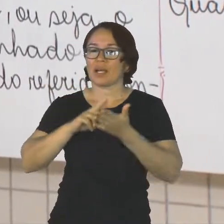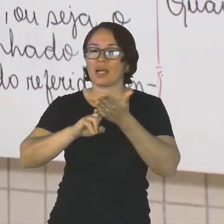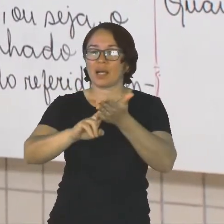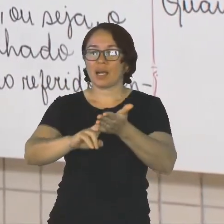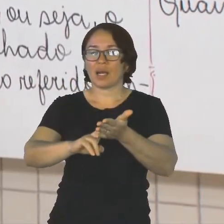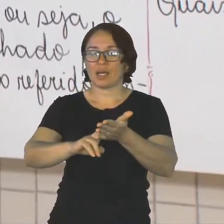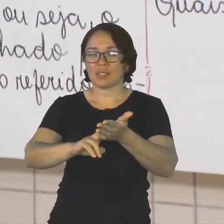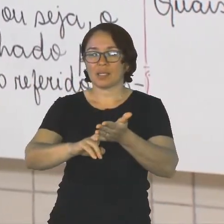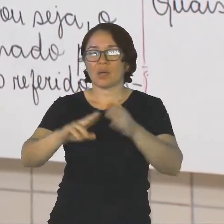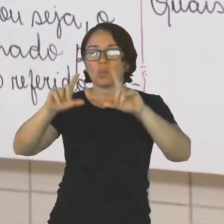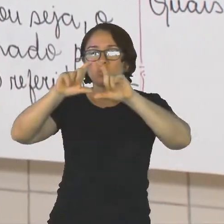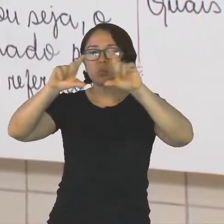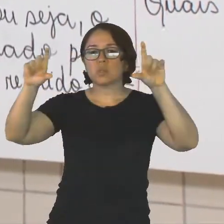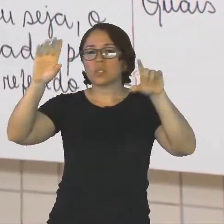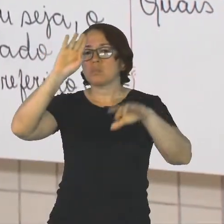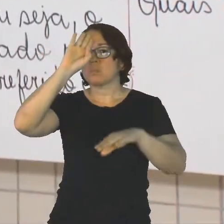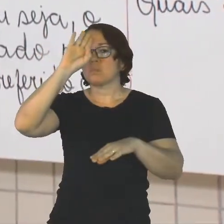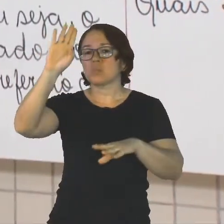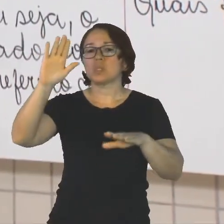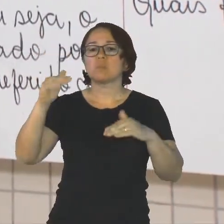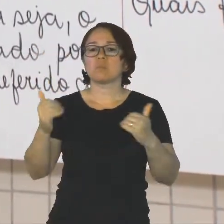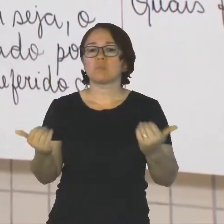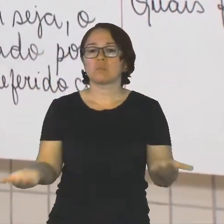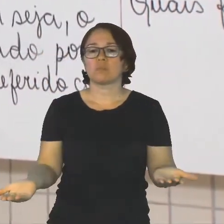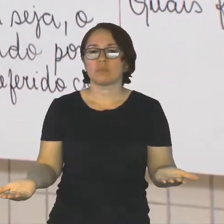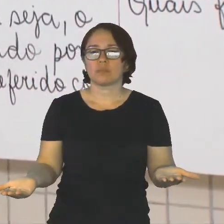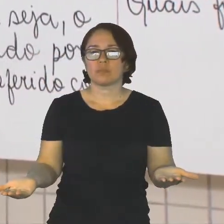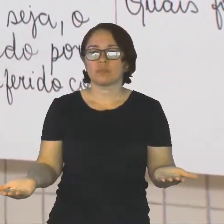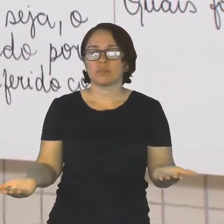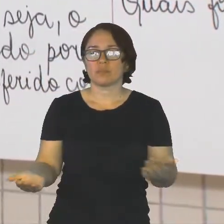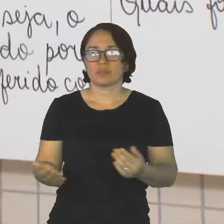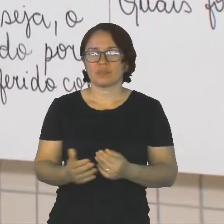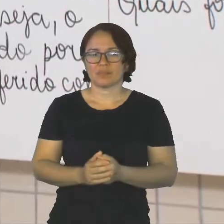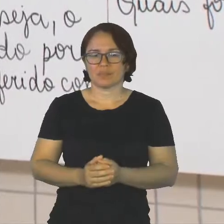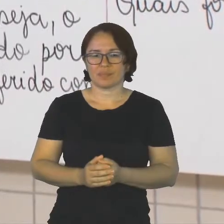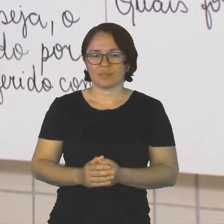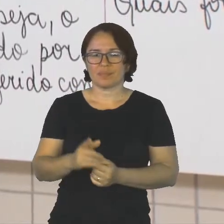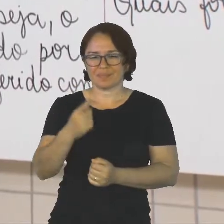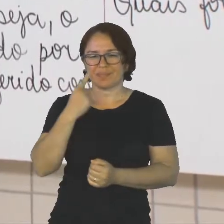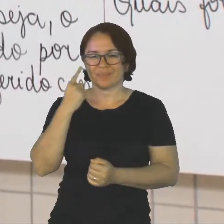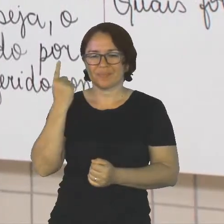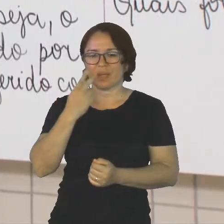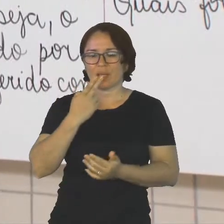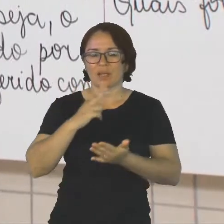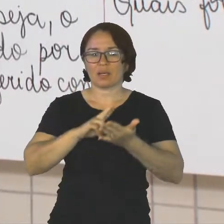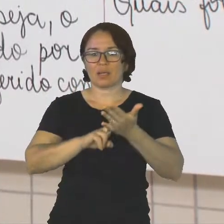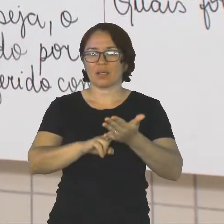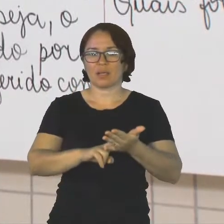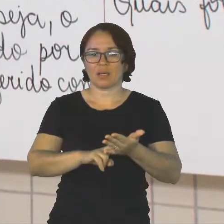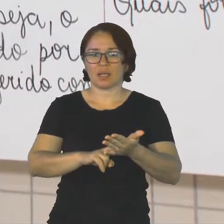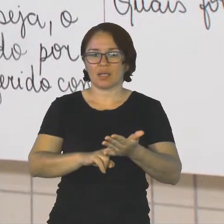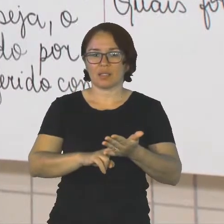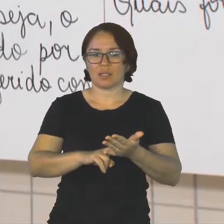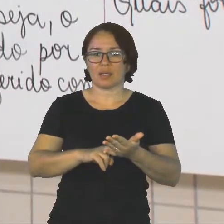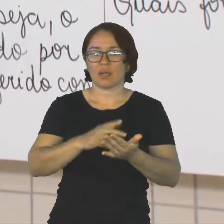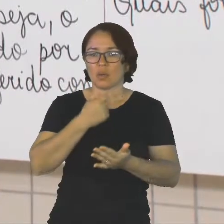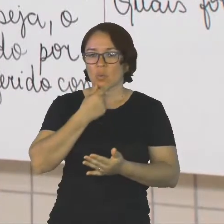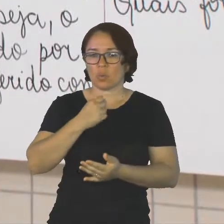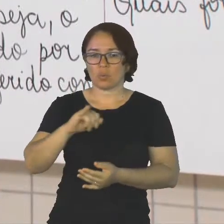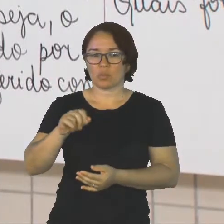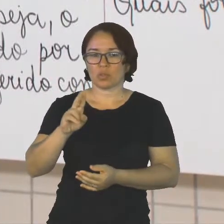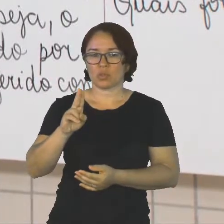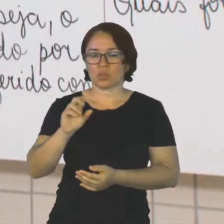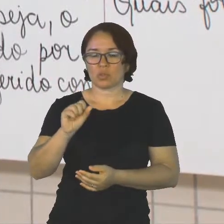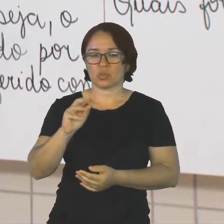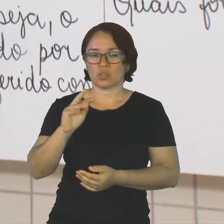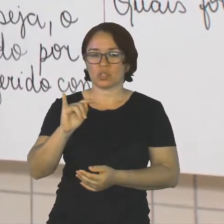de reclamação que você acabou de ler? Vocês viram que nesta carta, o Justiniano, ele está fazendo